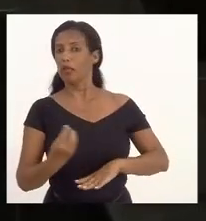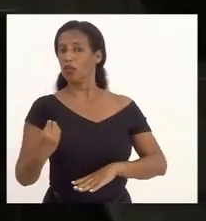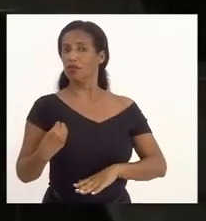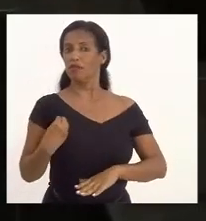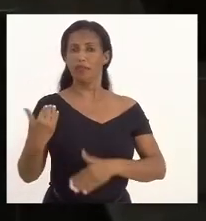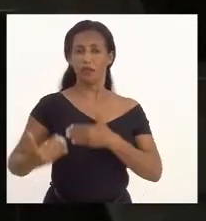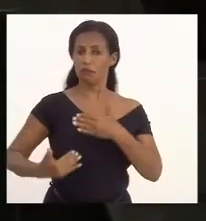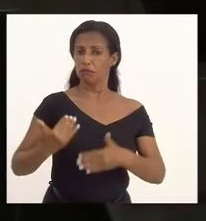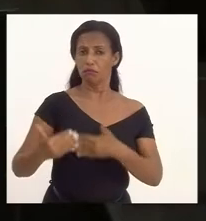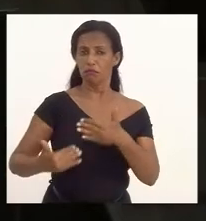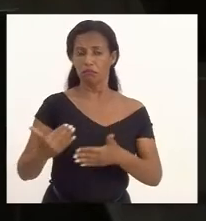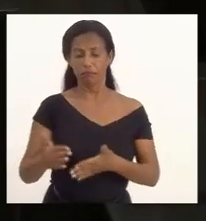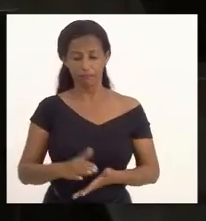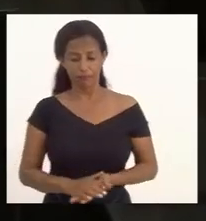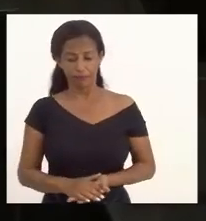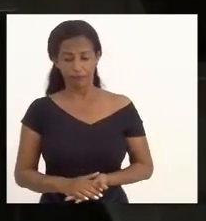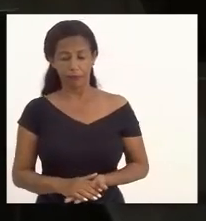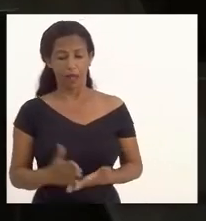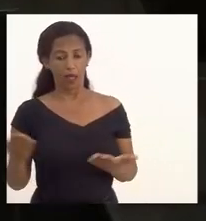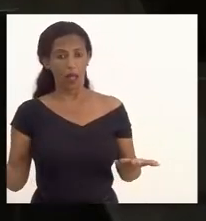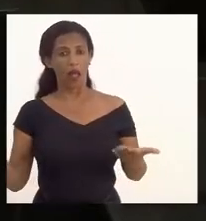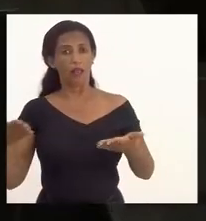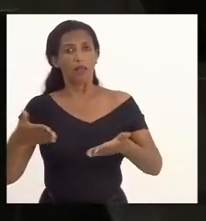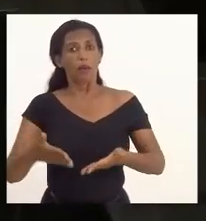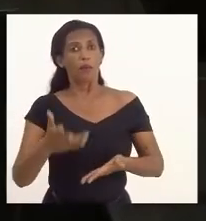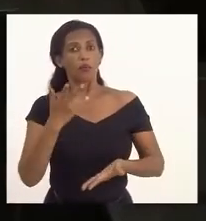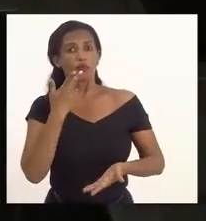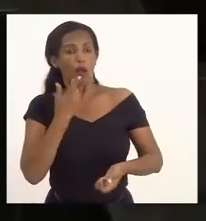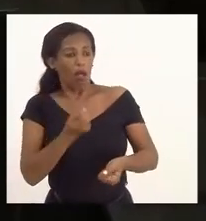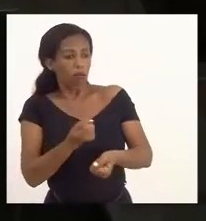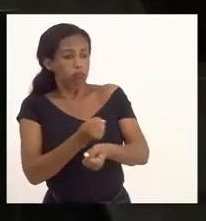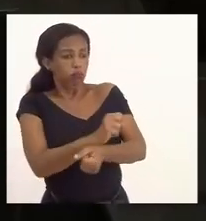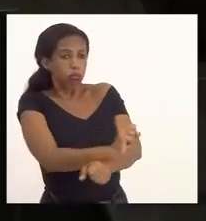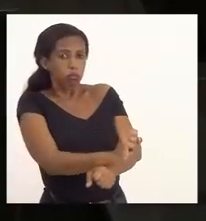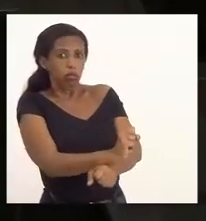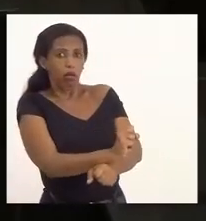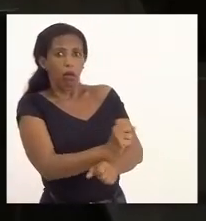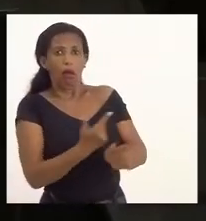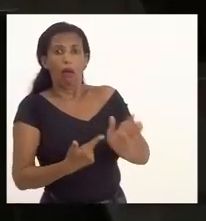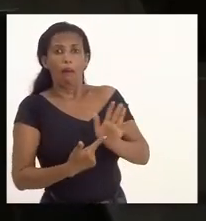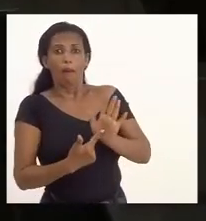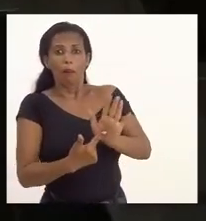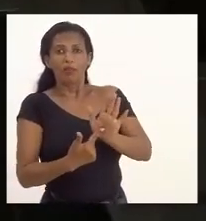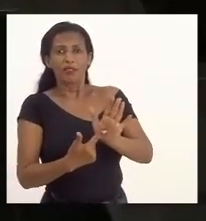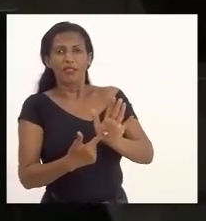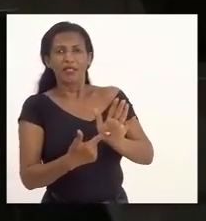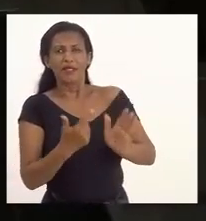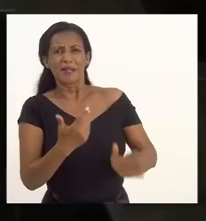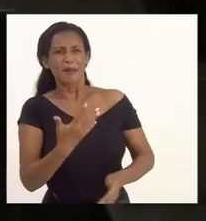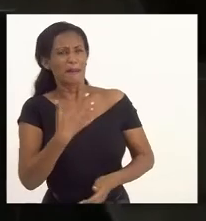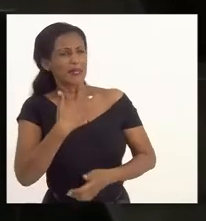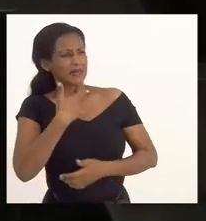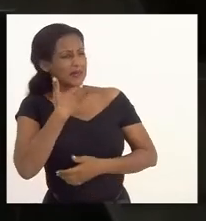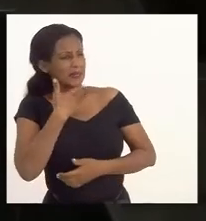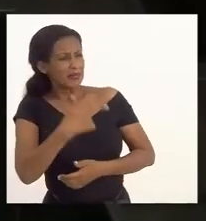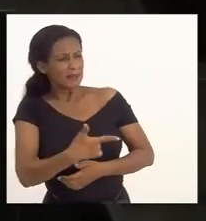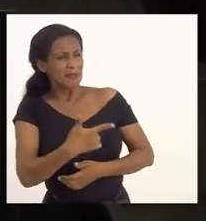tal ponto que chegou a relativizar a própria escravidão, revelando simpatia,